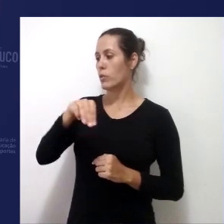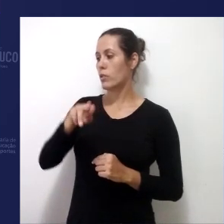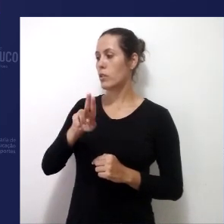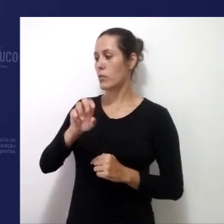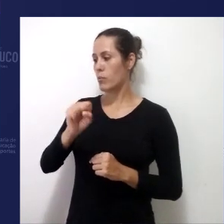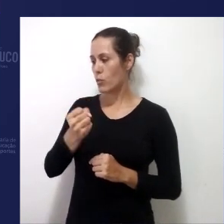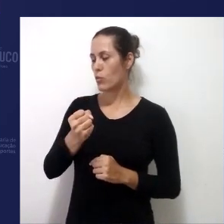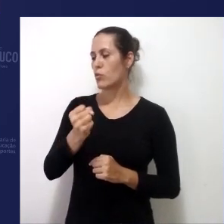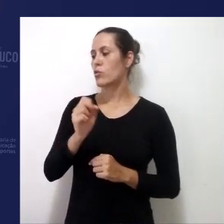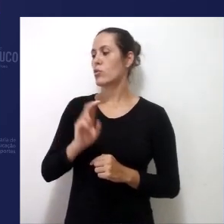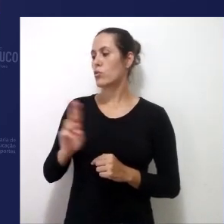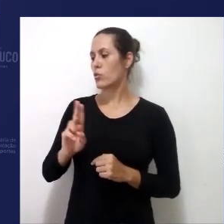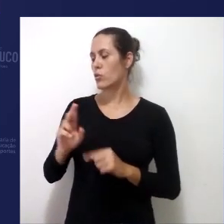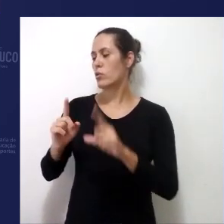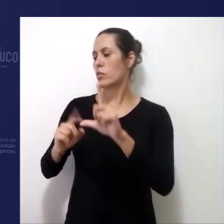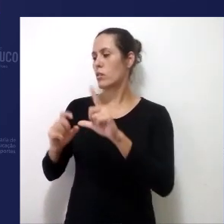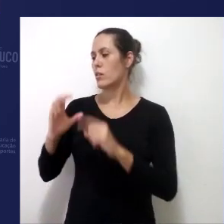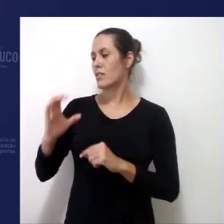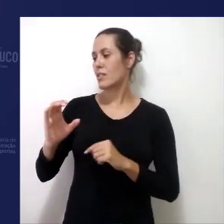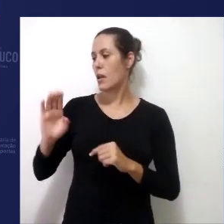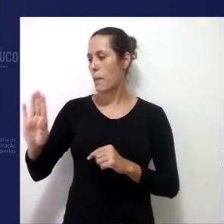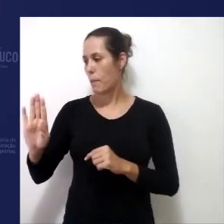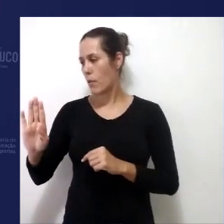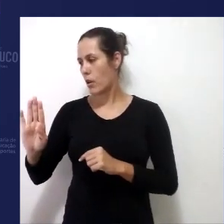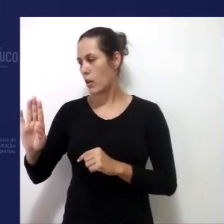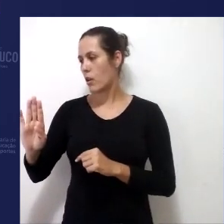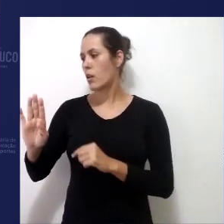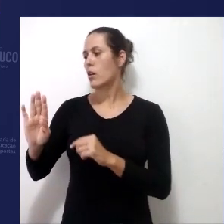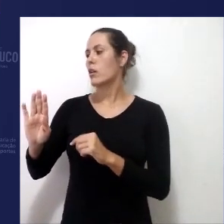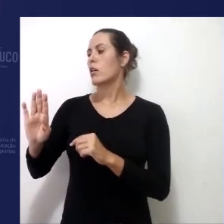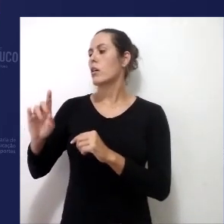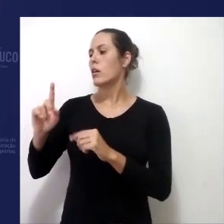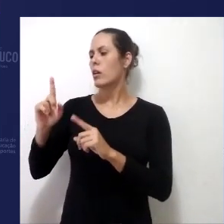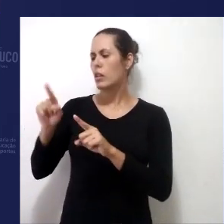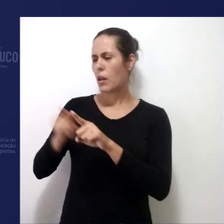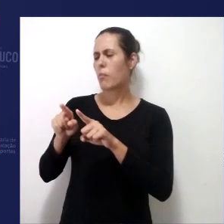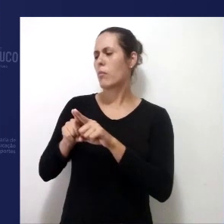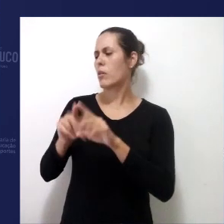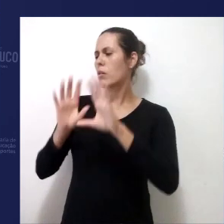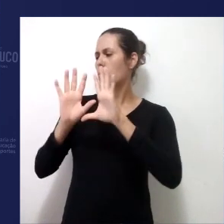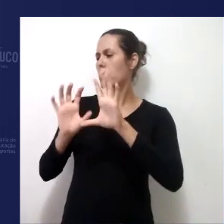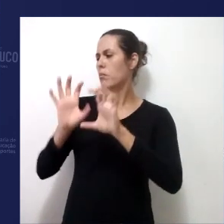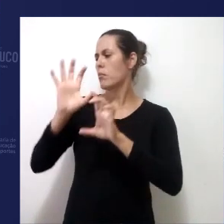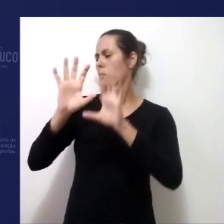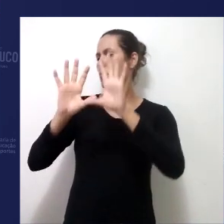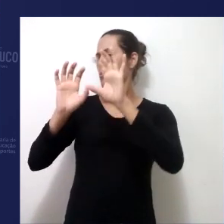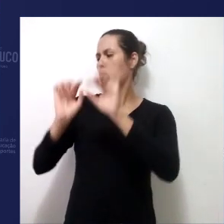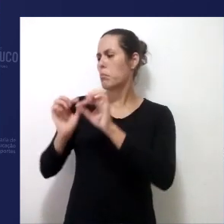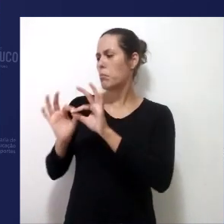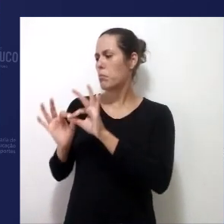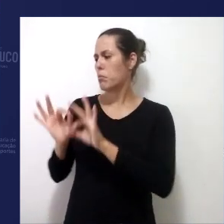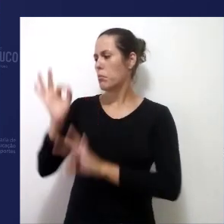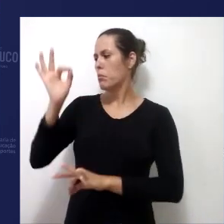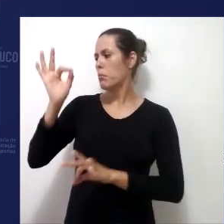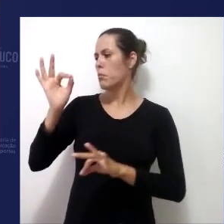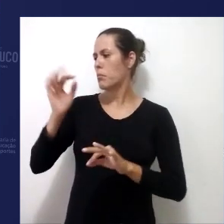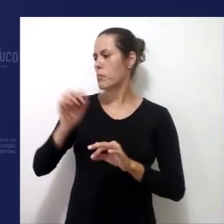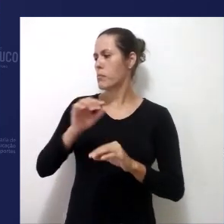né? Ou seja, o CB, que é também um tipo de nuvem baixas, estratos, extracumulus